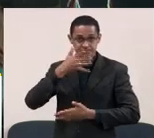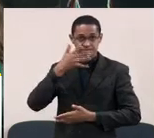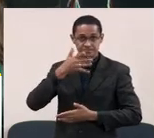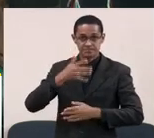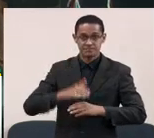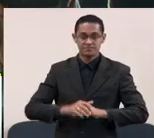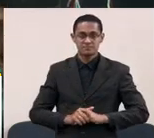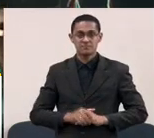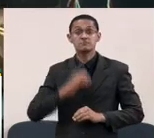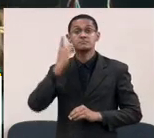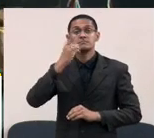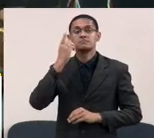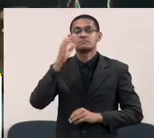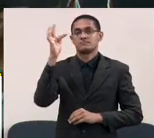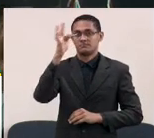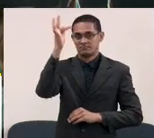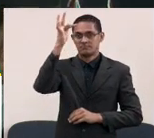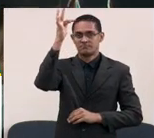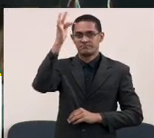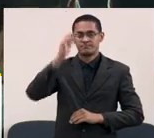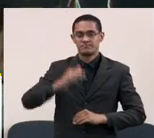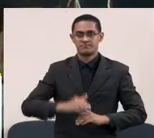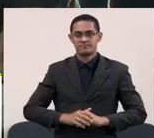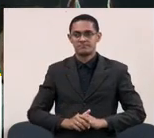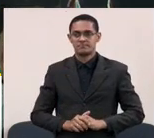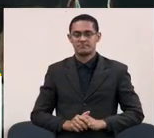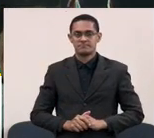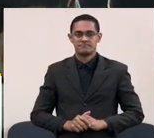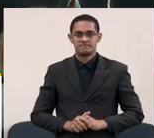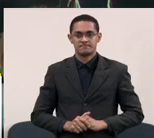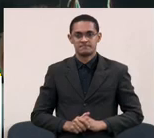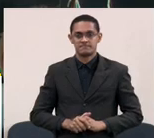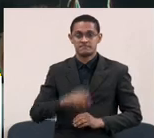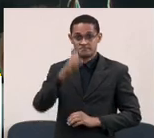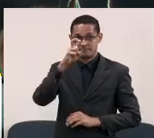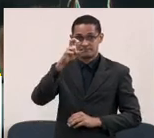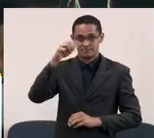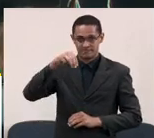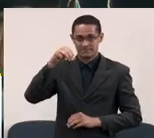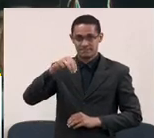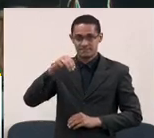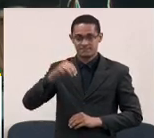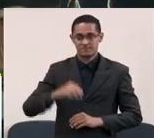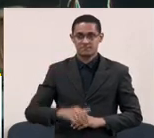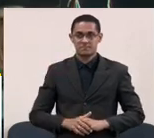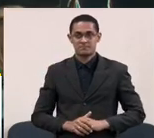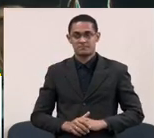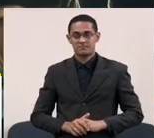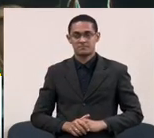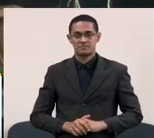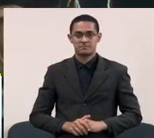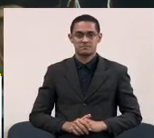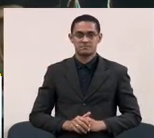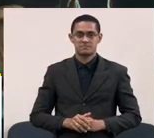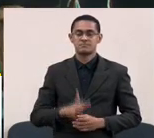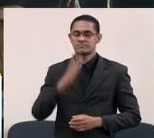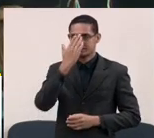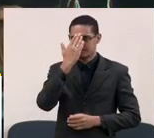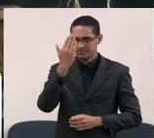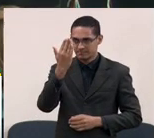orador, deputado doutor Furlan. Doutor Furlan, 5 minutos regimentais, Vossa Excelência. Muito